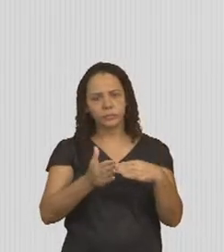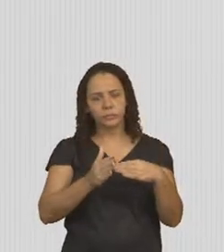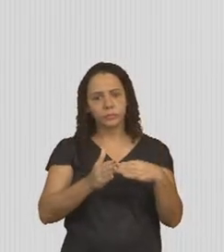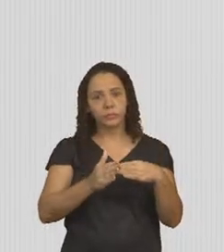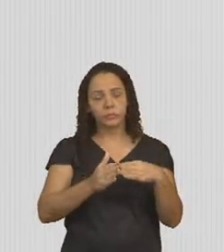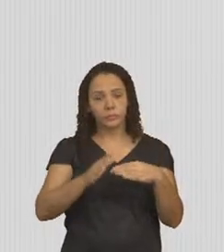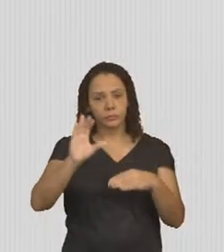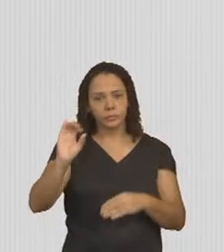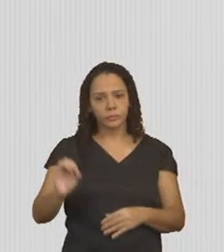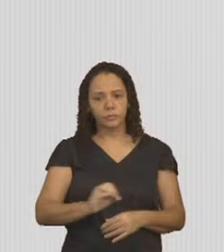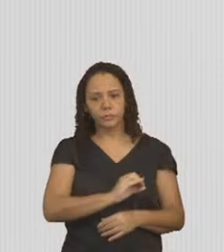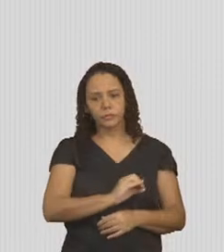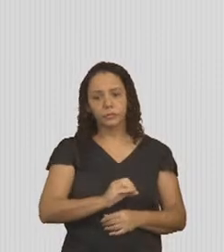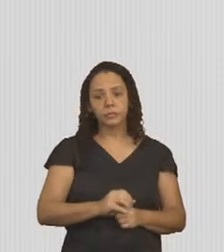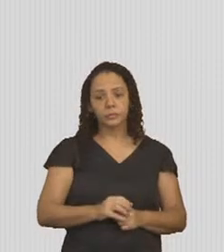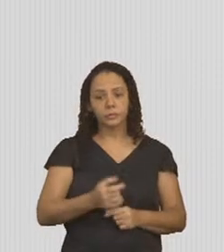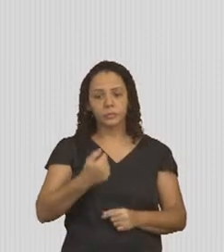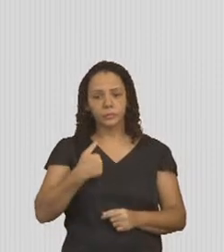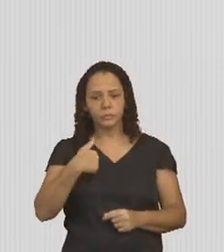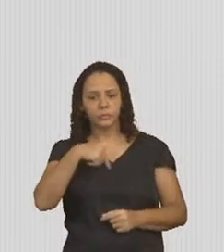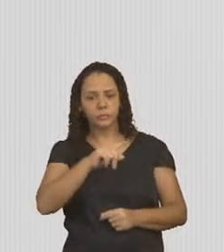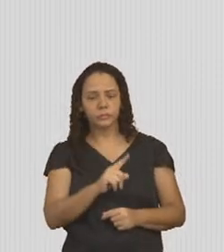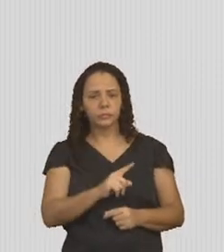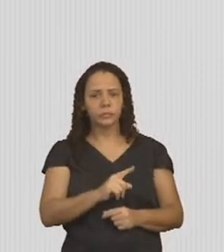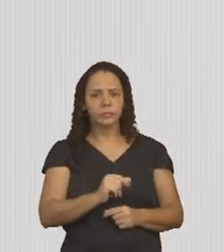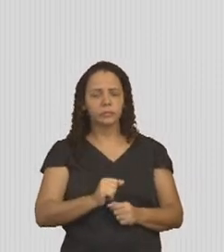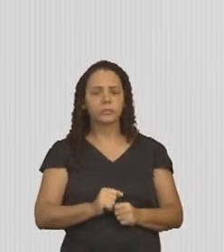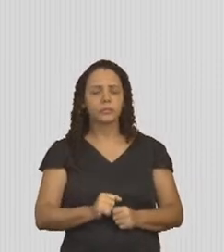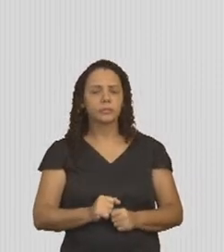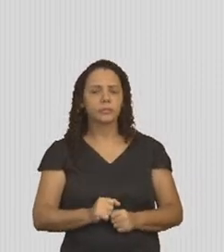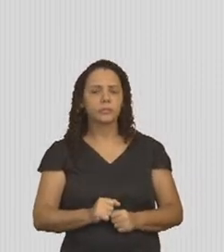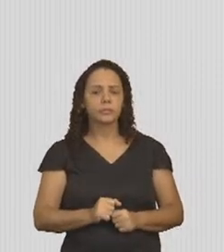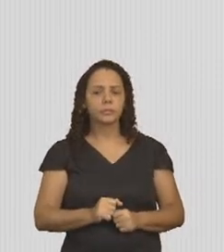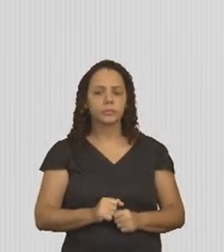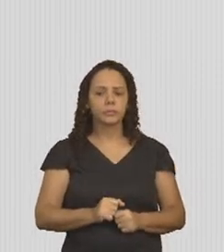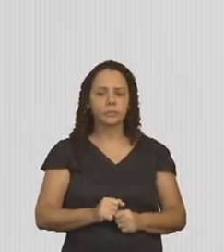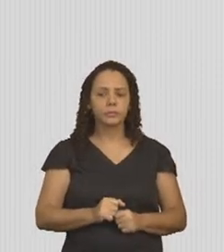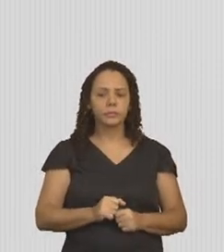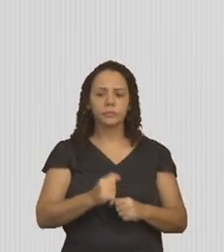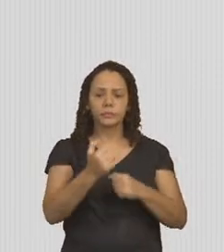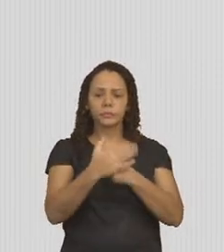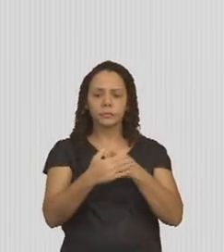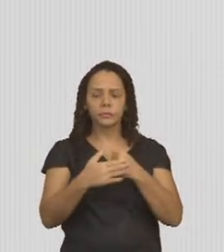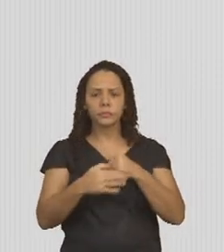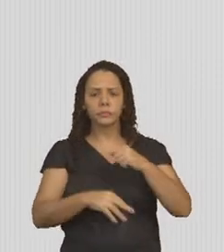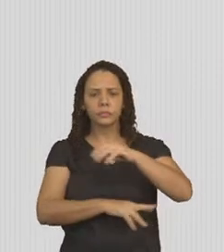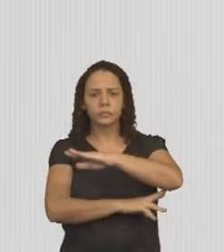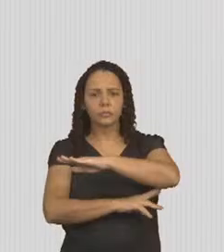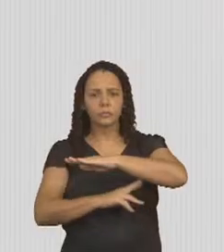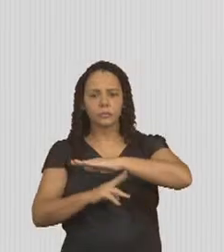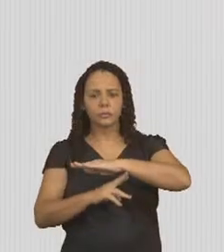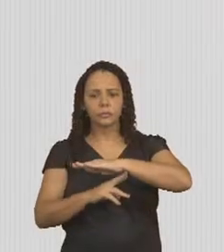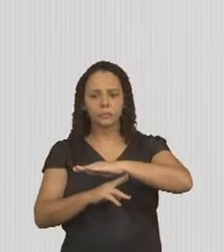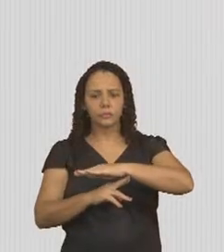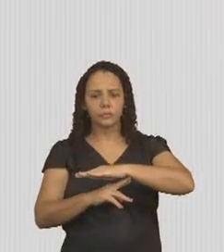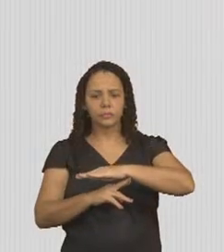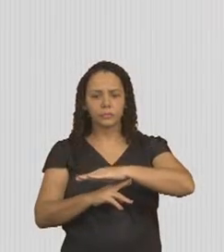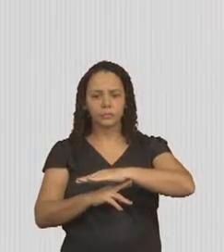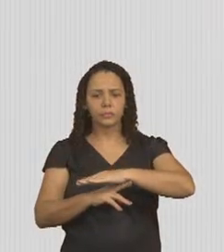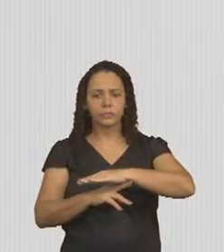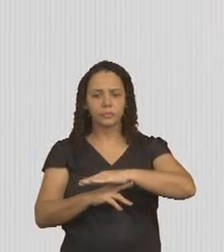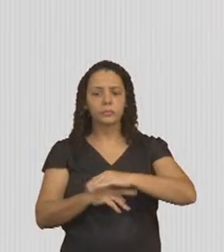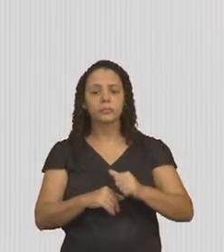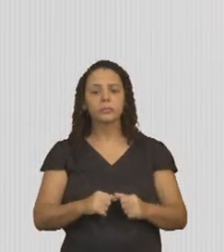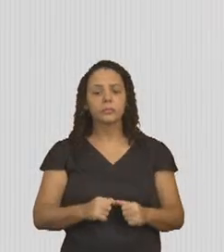oeste. Aqui no Jardim do Portal eu fui recentemente, a convite de uma munícipe, passei lá pela ponte que liga o Jardim do Portal com o Jardim